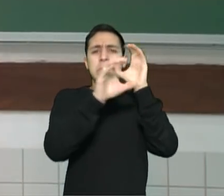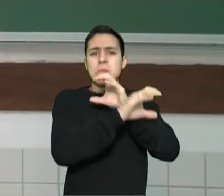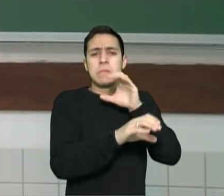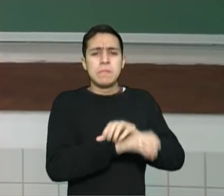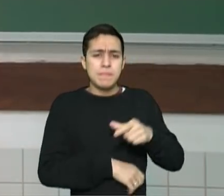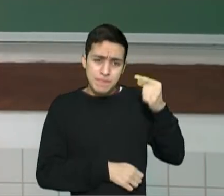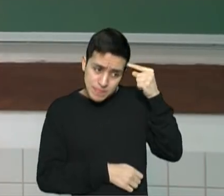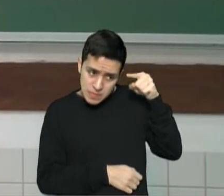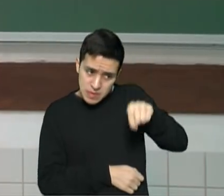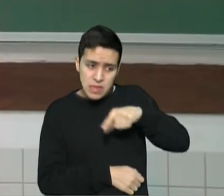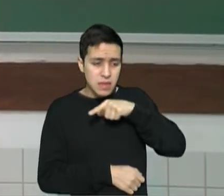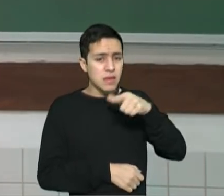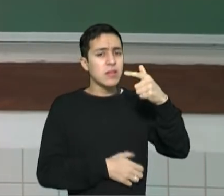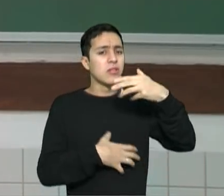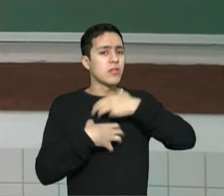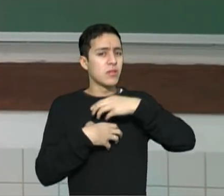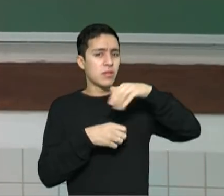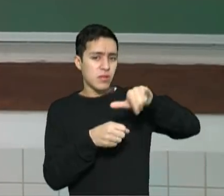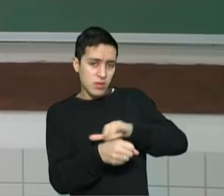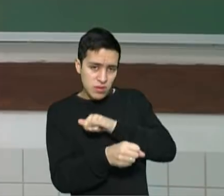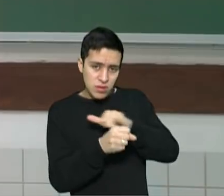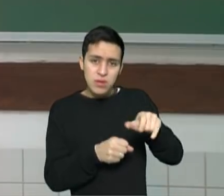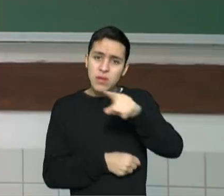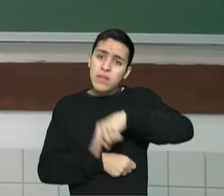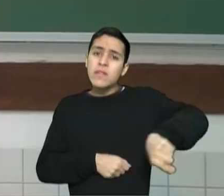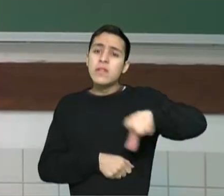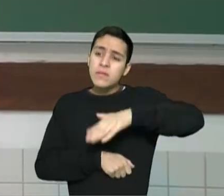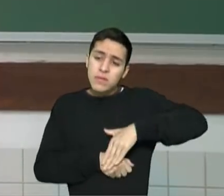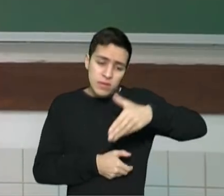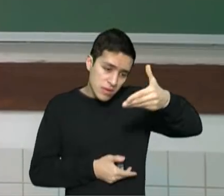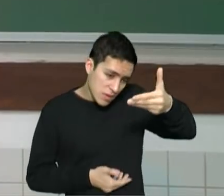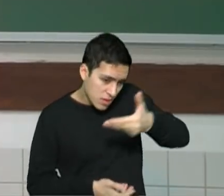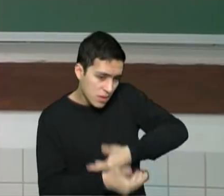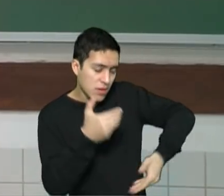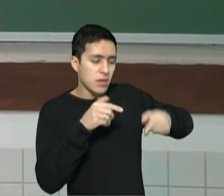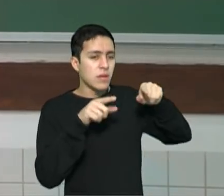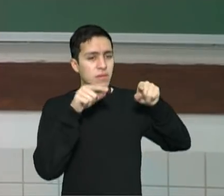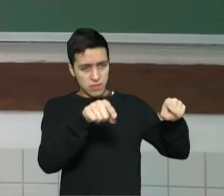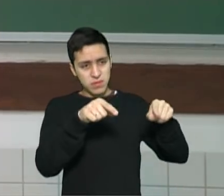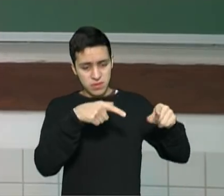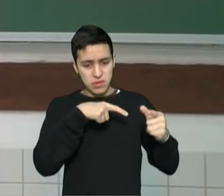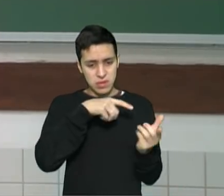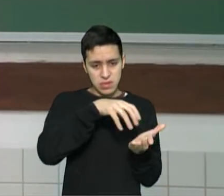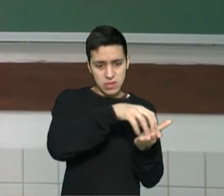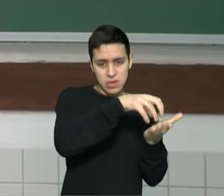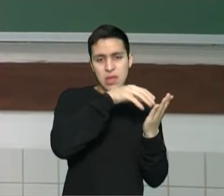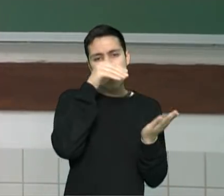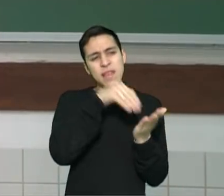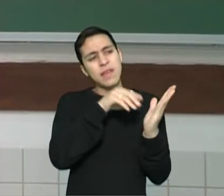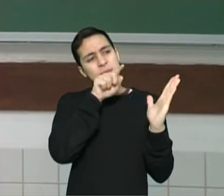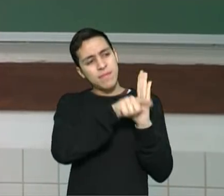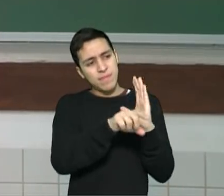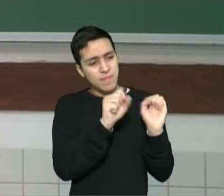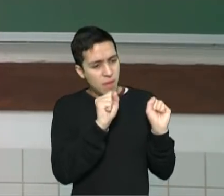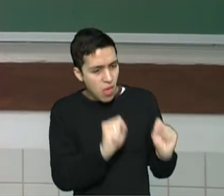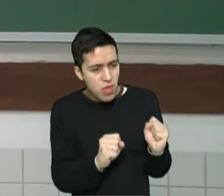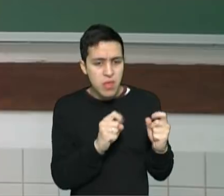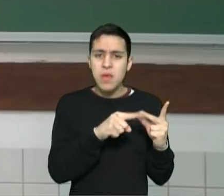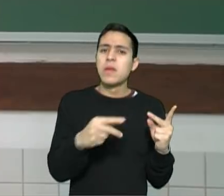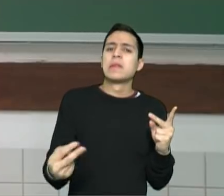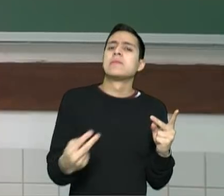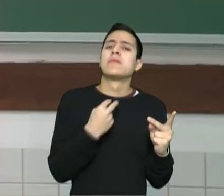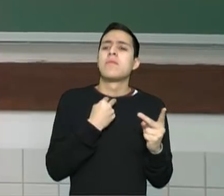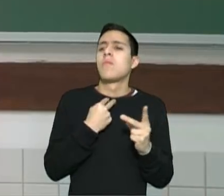E lá existem formas de você interagir com esses organismos e até perguntar o que pode, o que não